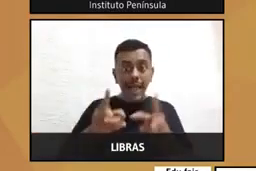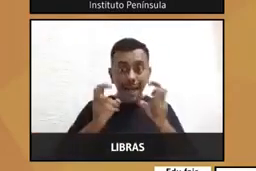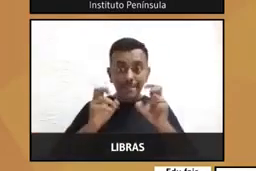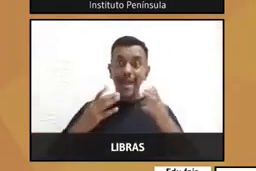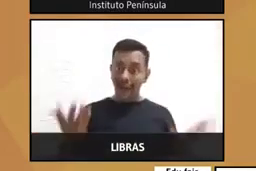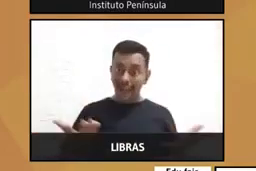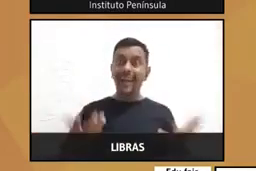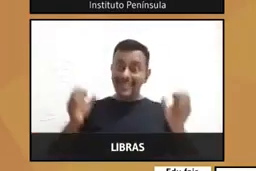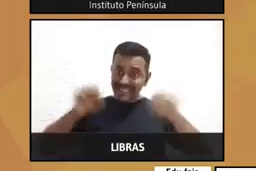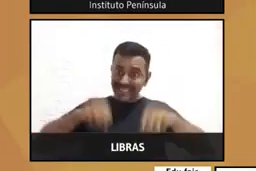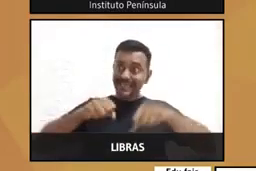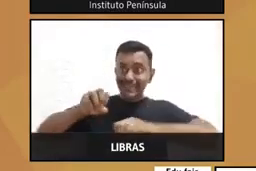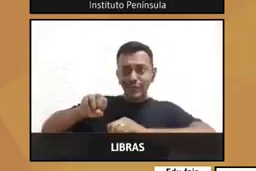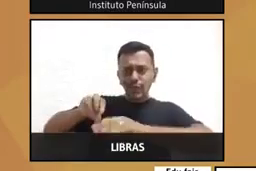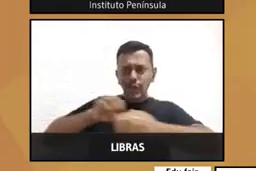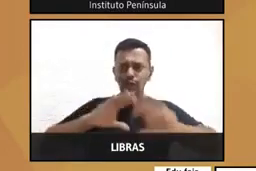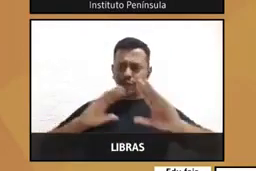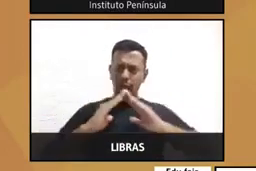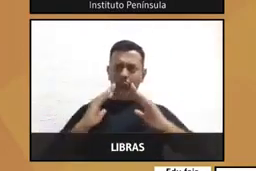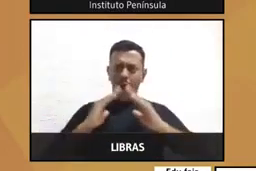sentindo aí o peso da dificuldade.